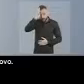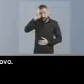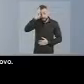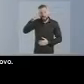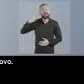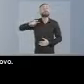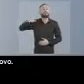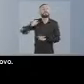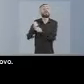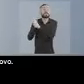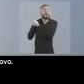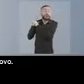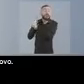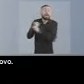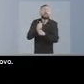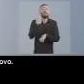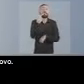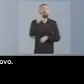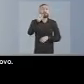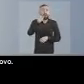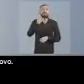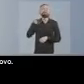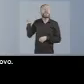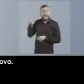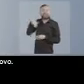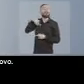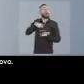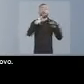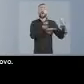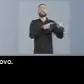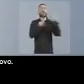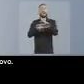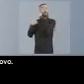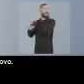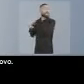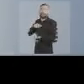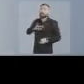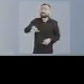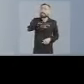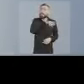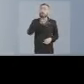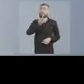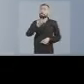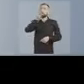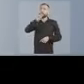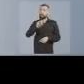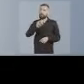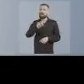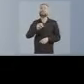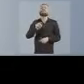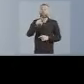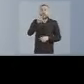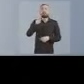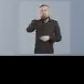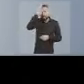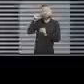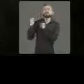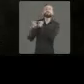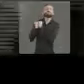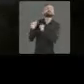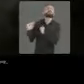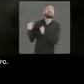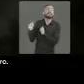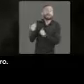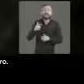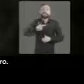Bolsonaro é deputado Há 28 anos E sempre votou Contra os direitos do povo Agora você precisa conhecer O time de